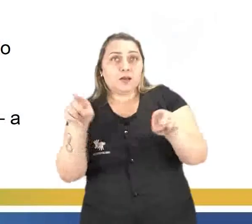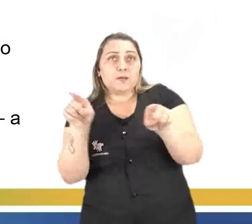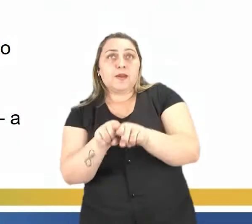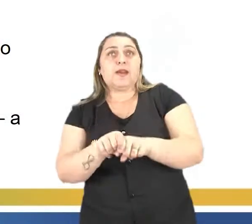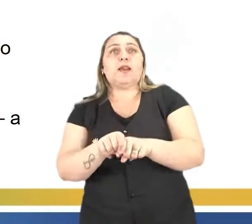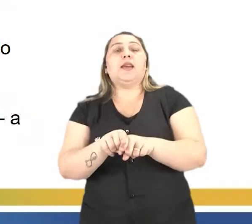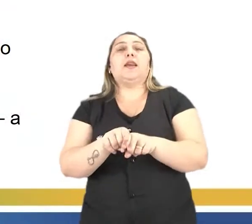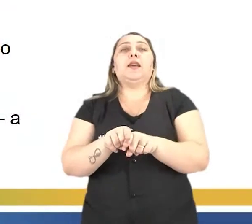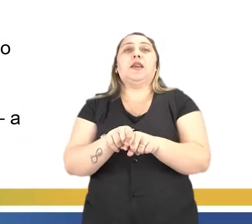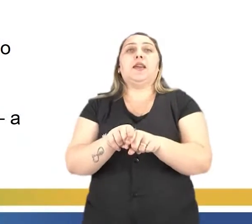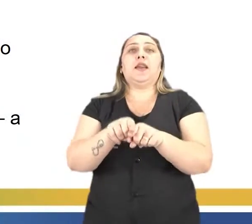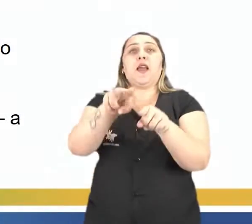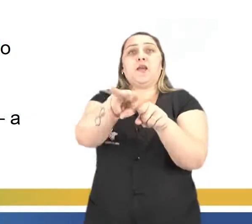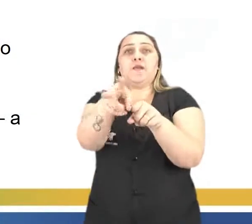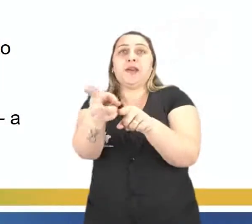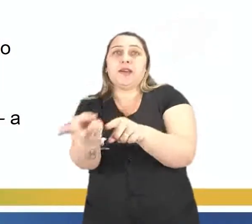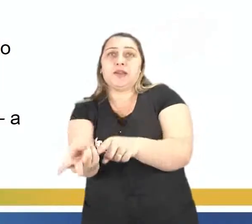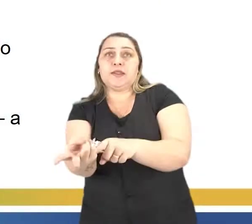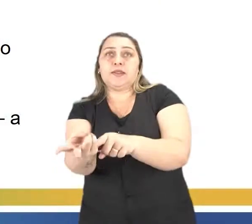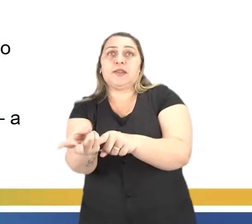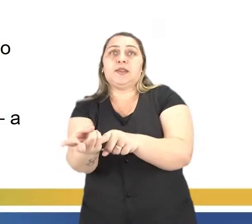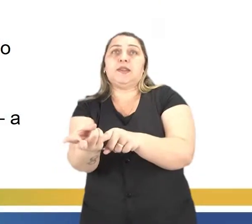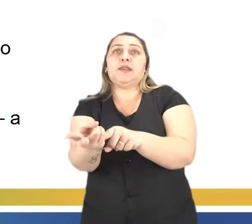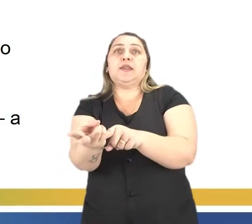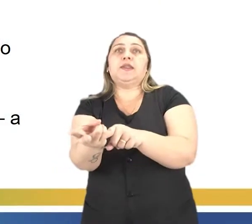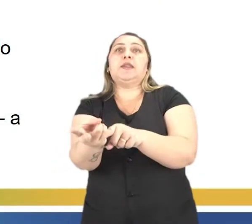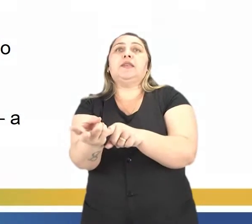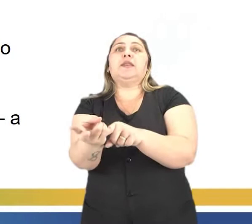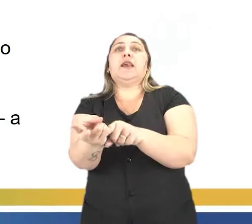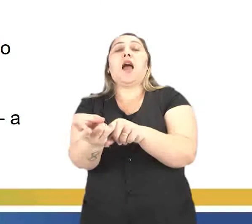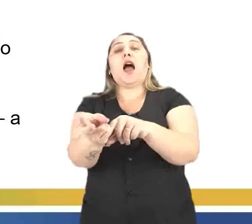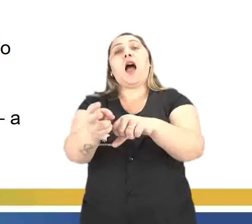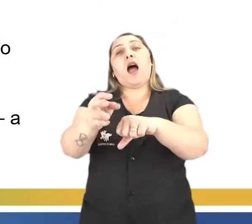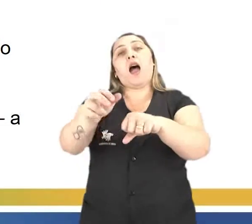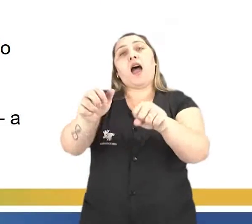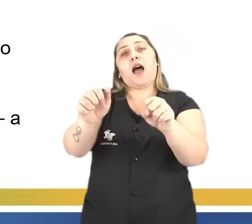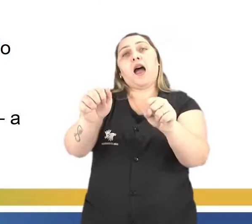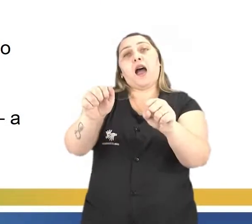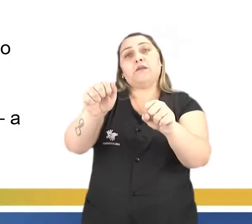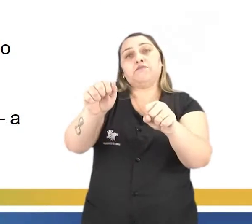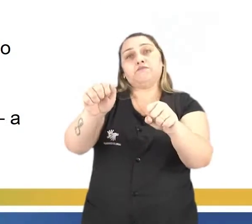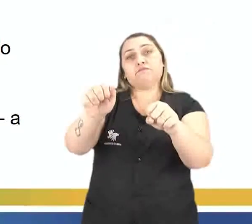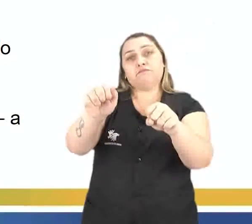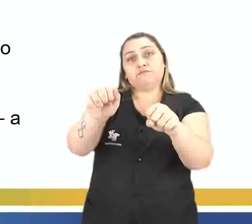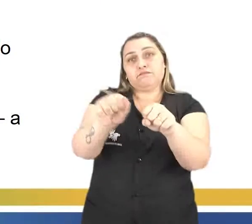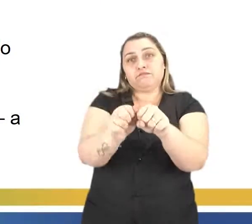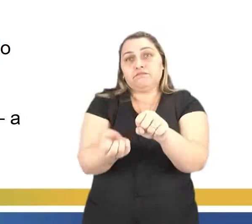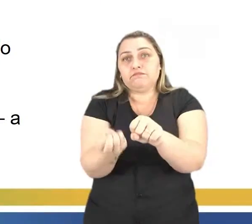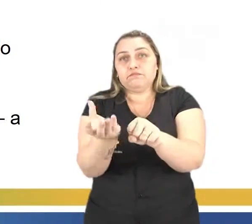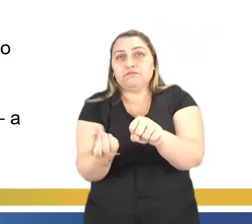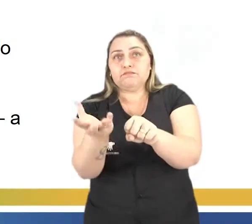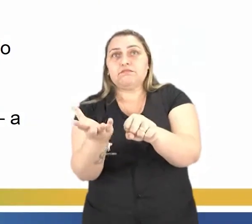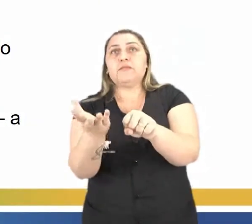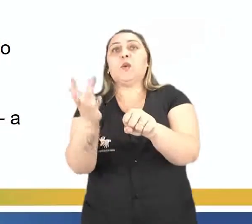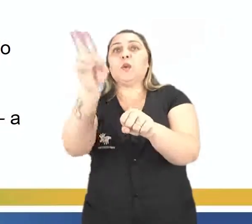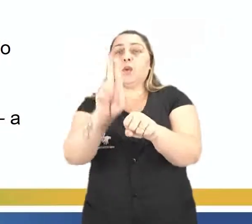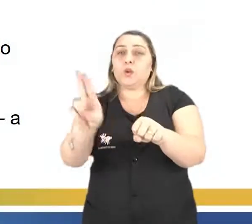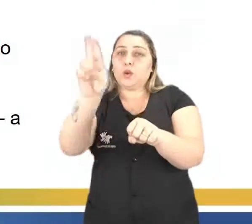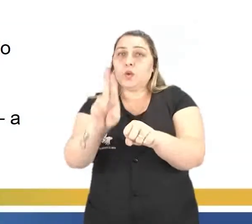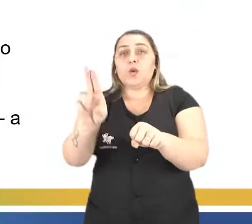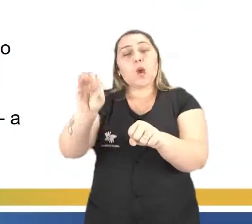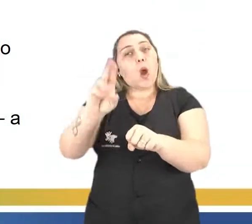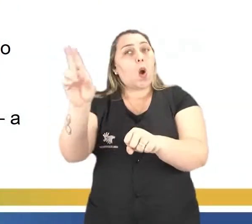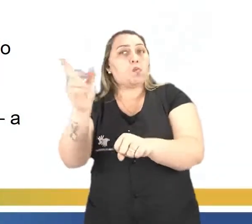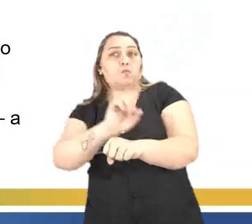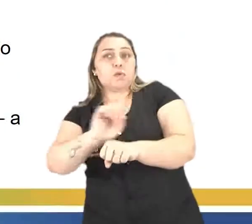para assinalar a inversão dos adjuntos adverbiais. Só que nesse caso ela é facultativa, então você usa ou